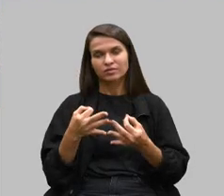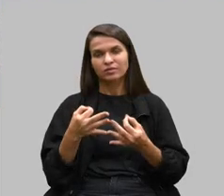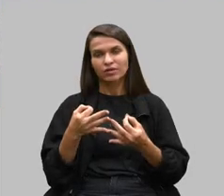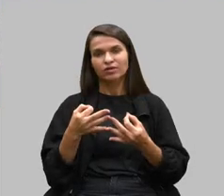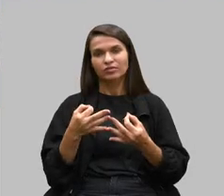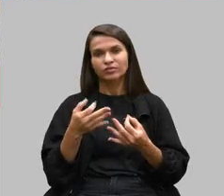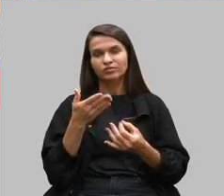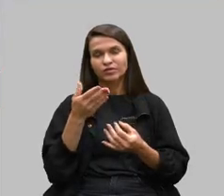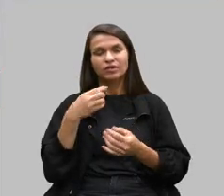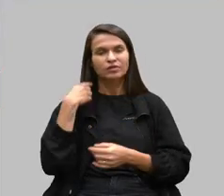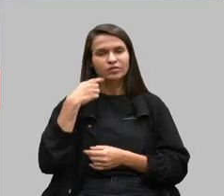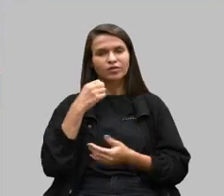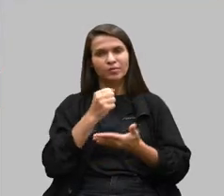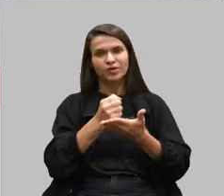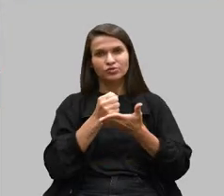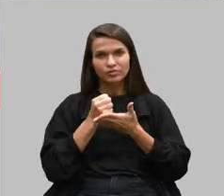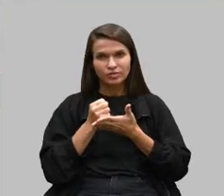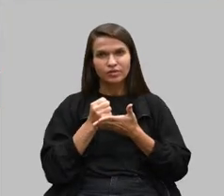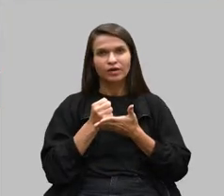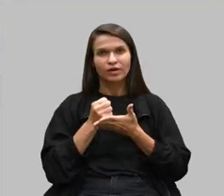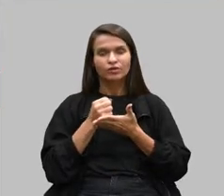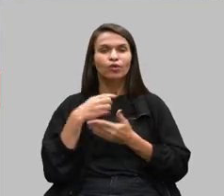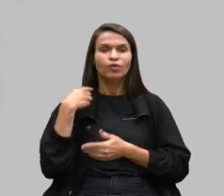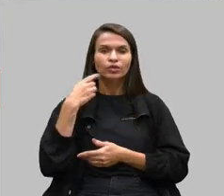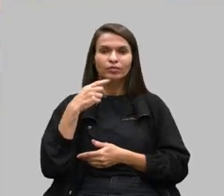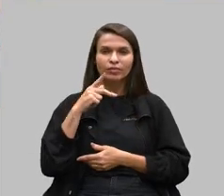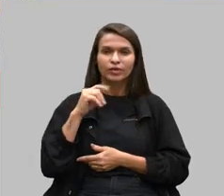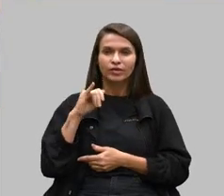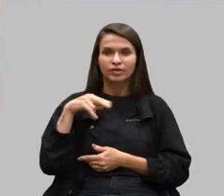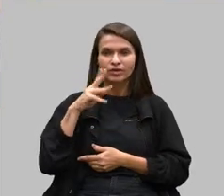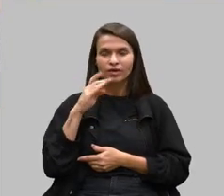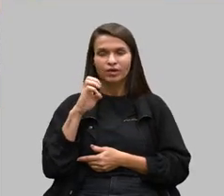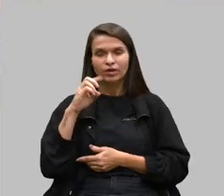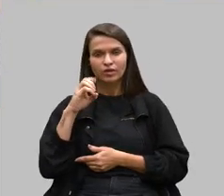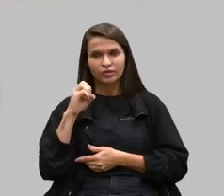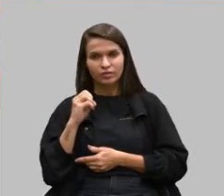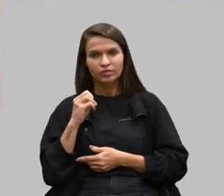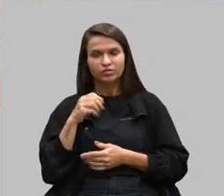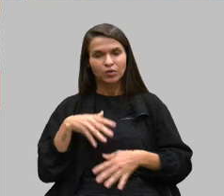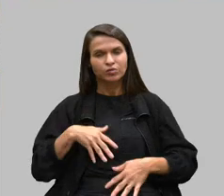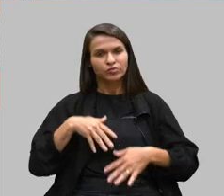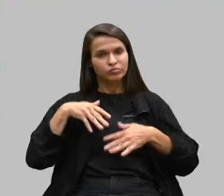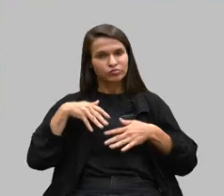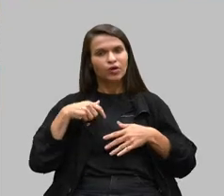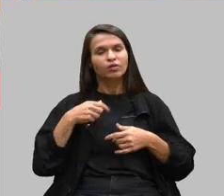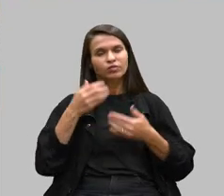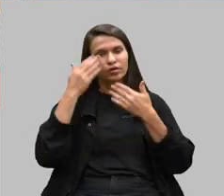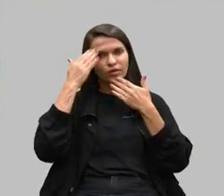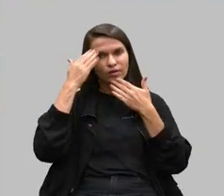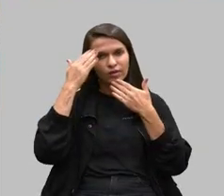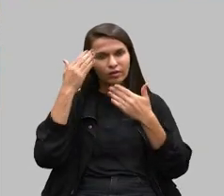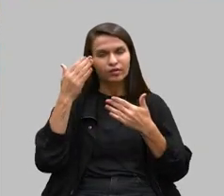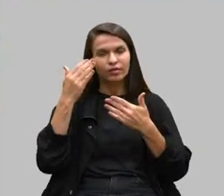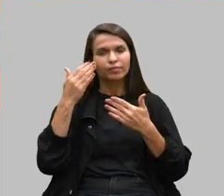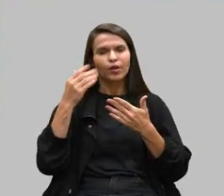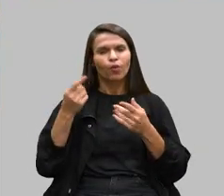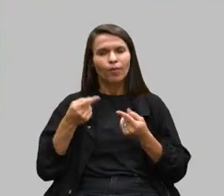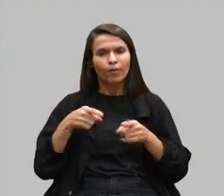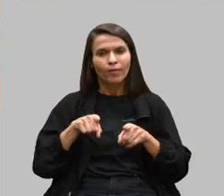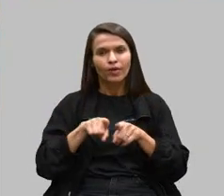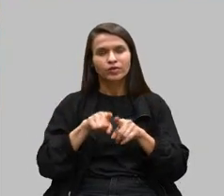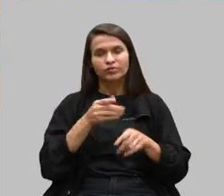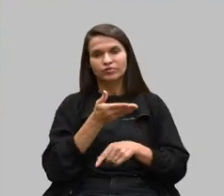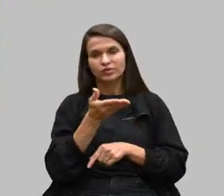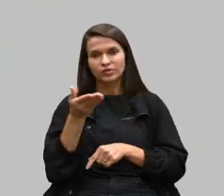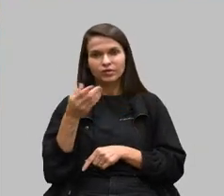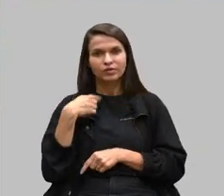Deputado que tem nos ajudado muito o deputado pinheirinho que tem nos honrado então a gente é muito agradecido pelo pelo companheirismo de você